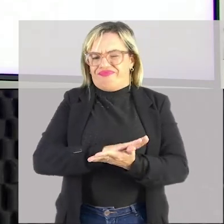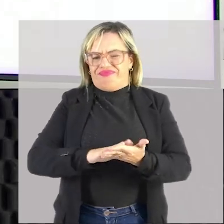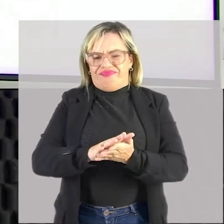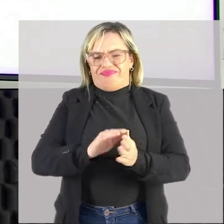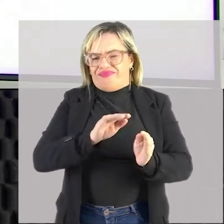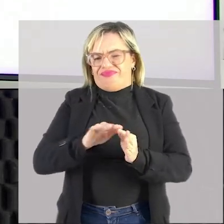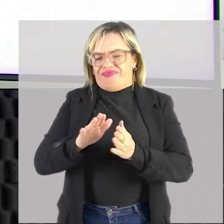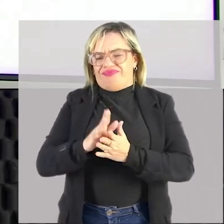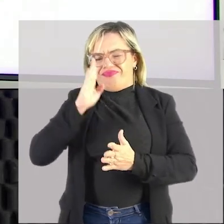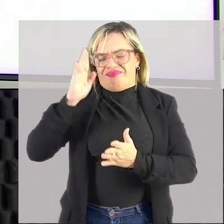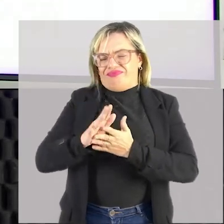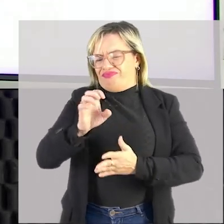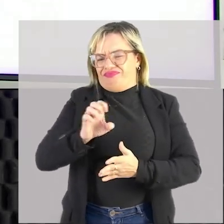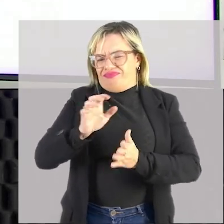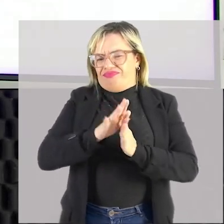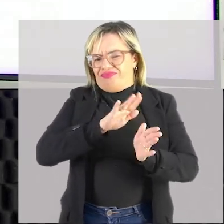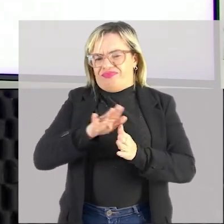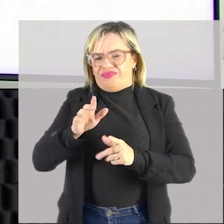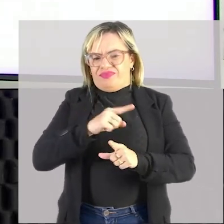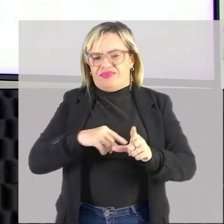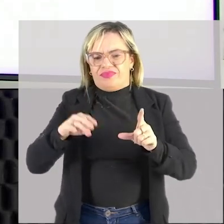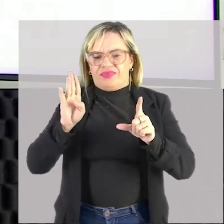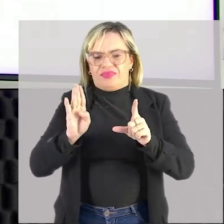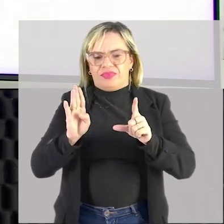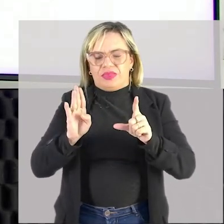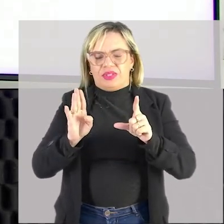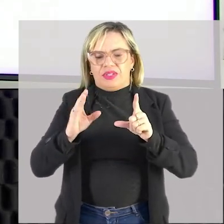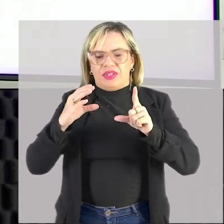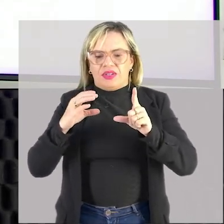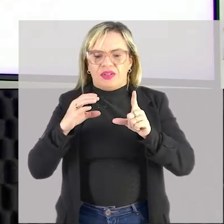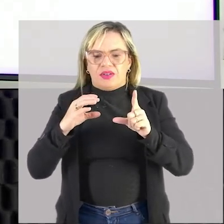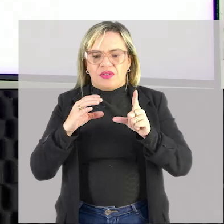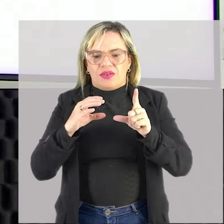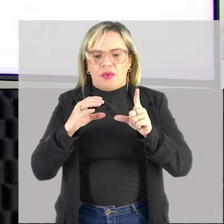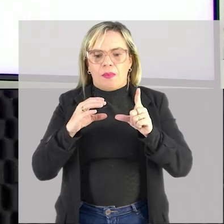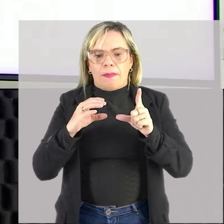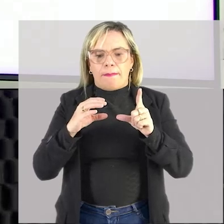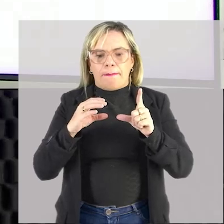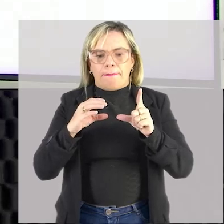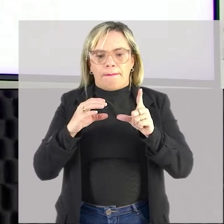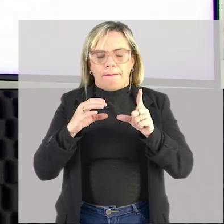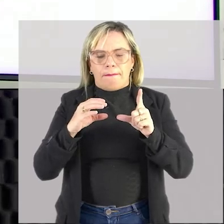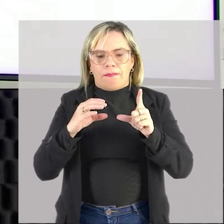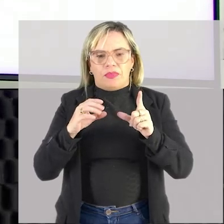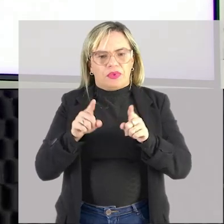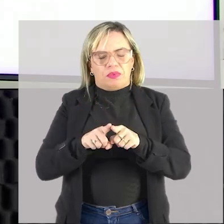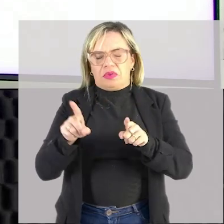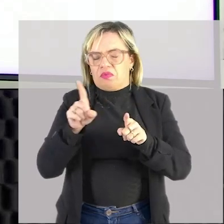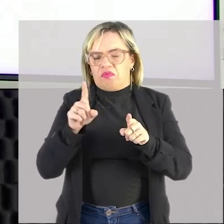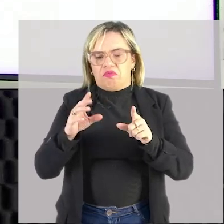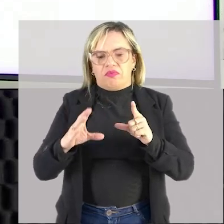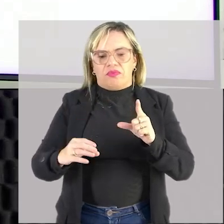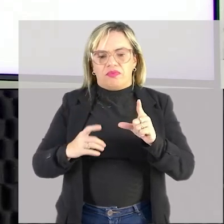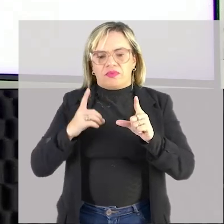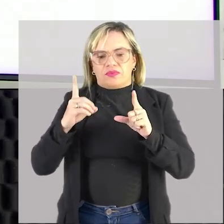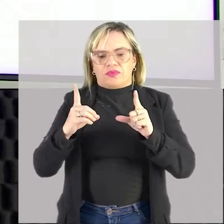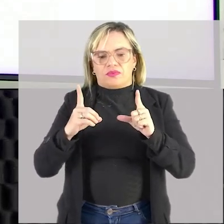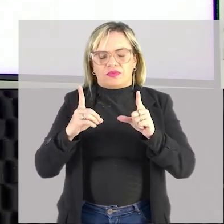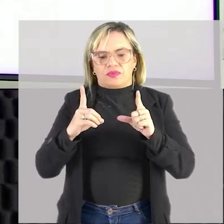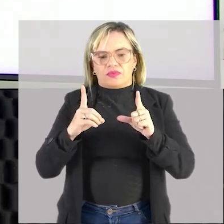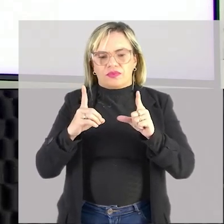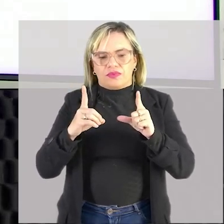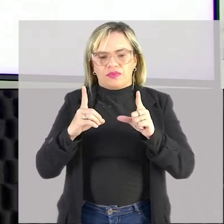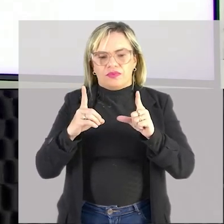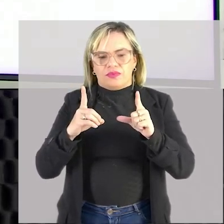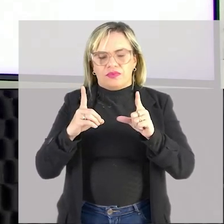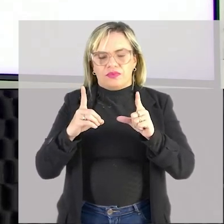com essa região, tá? A Guerra do Leda, a rebelião do padre João de Boa Vista, também não. A República de Pastos Bons, aí